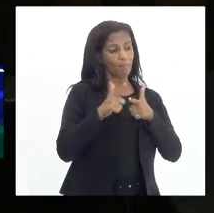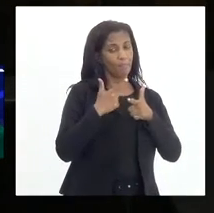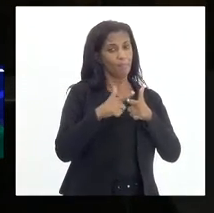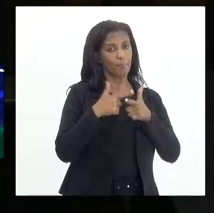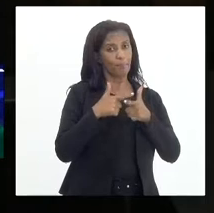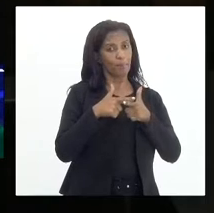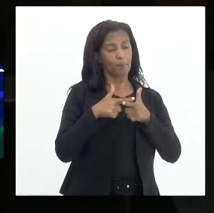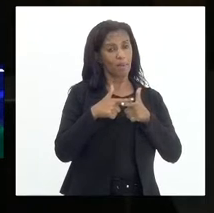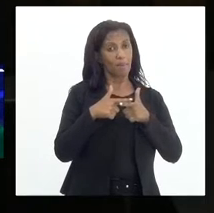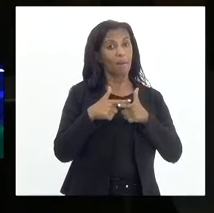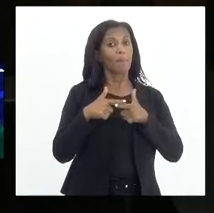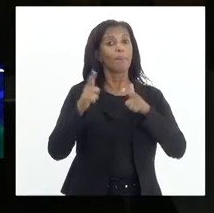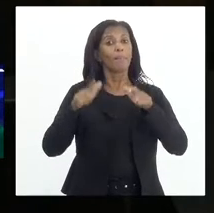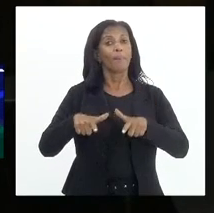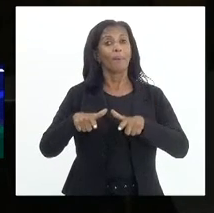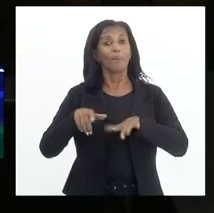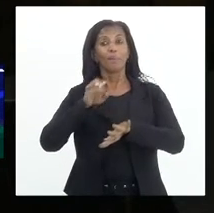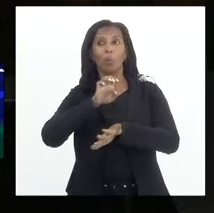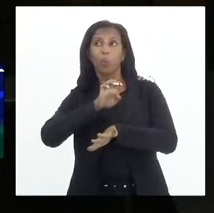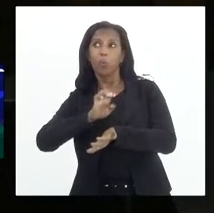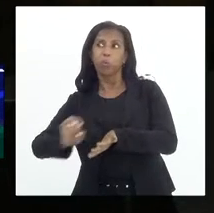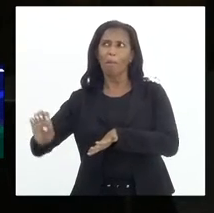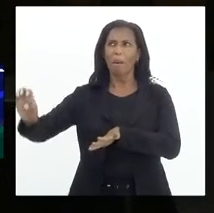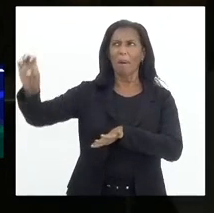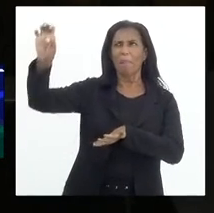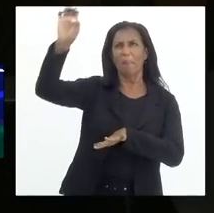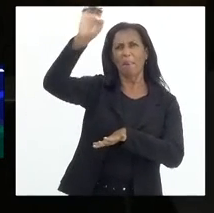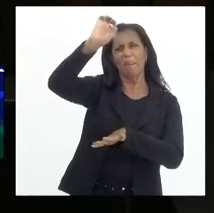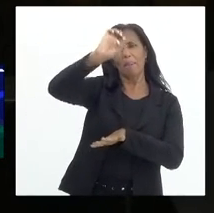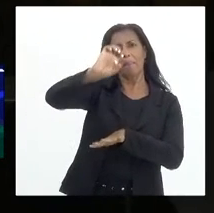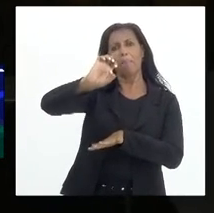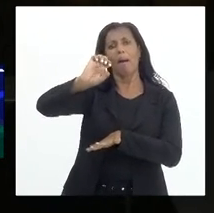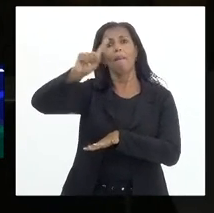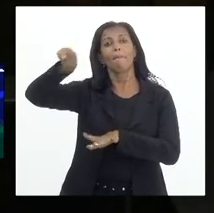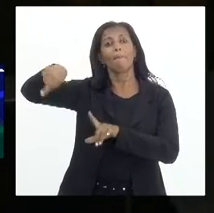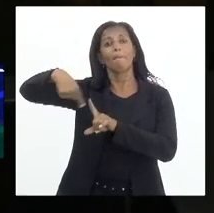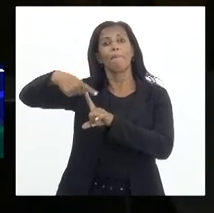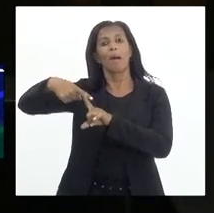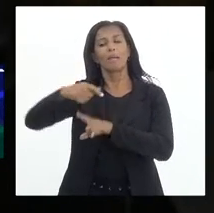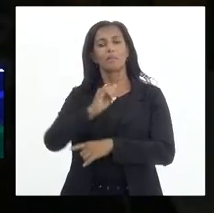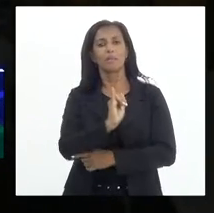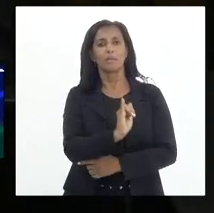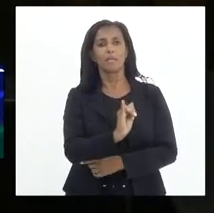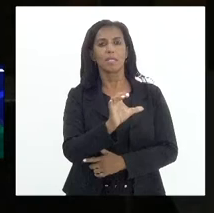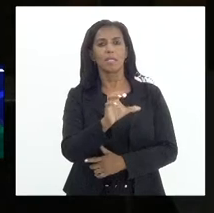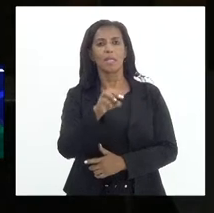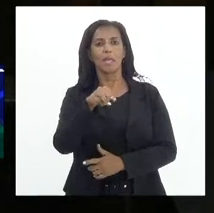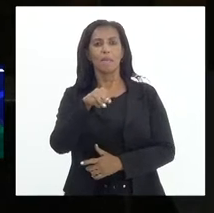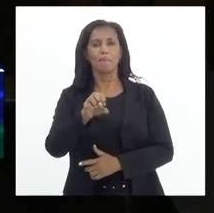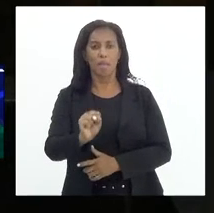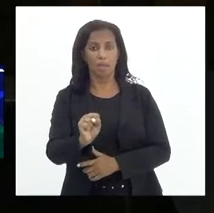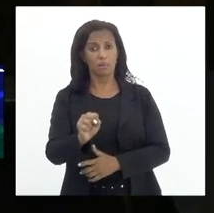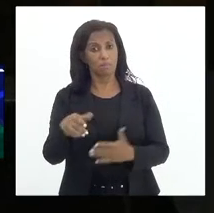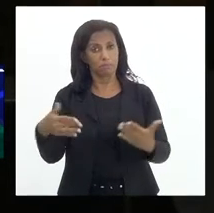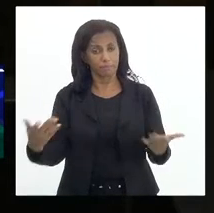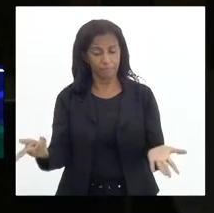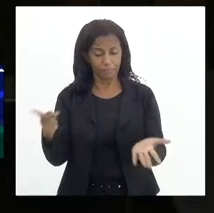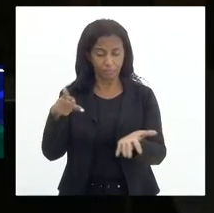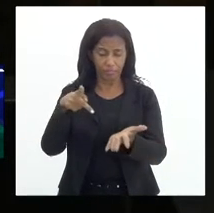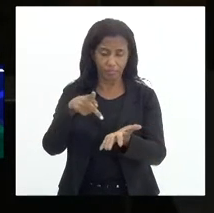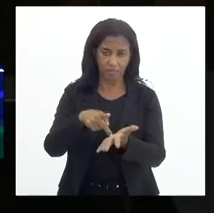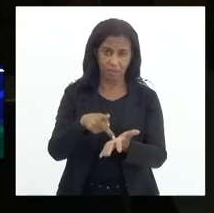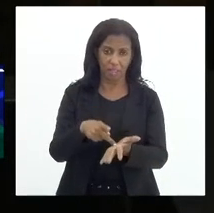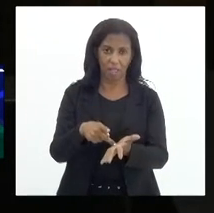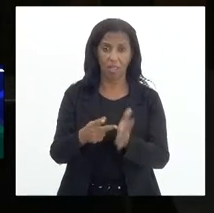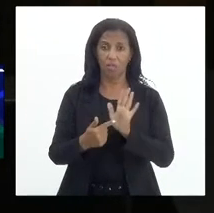para os estados e para as alíquotas de ICMS. Tanto isso é verdade, que eu trouxe aqui,